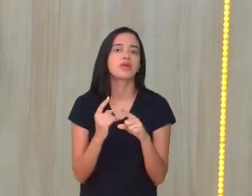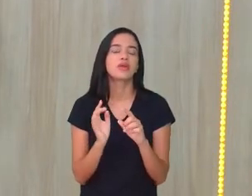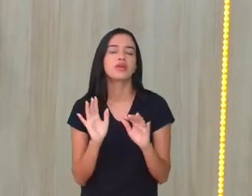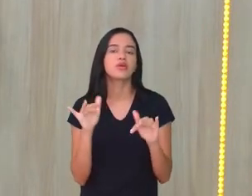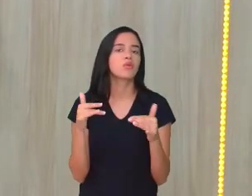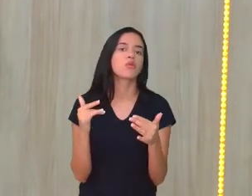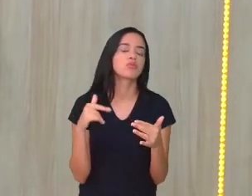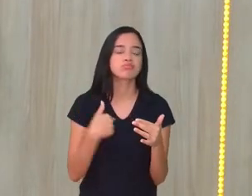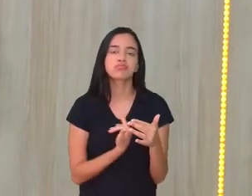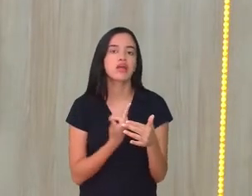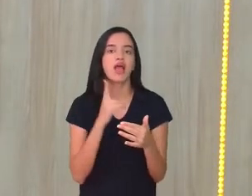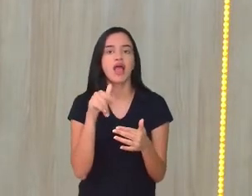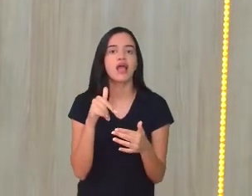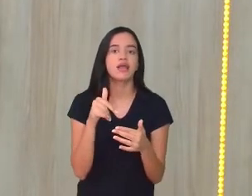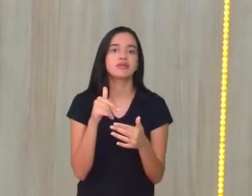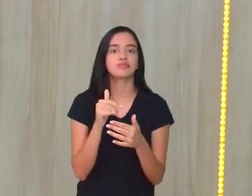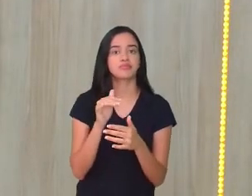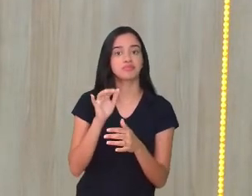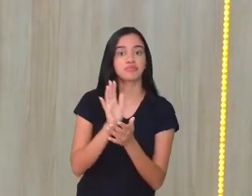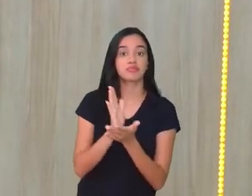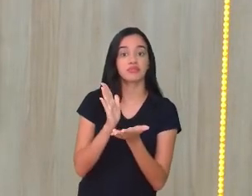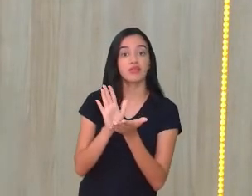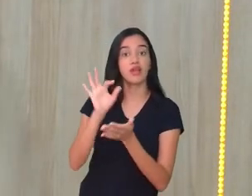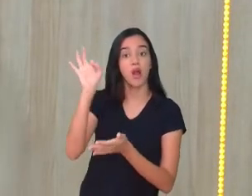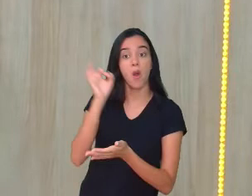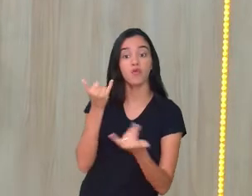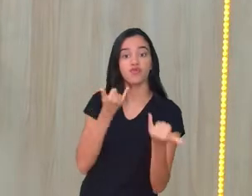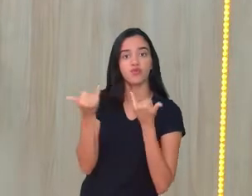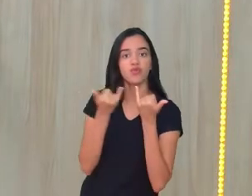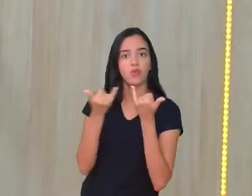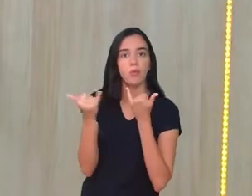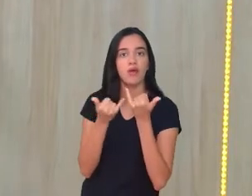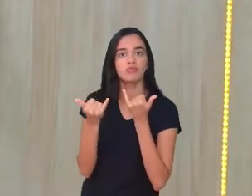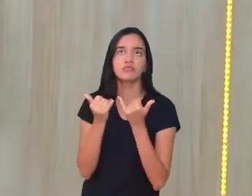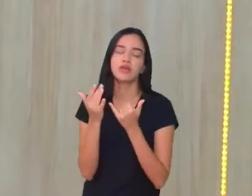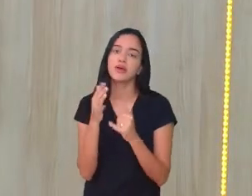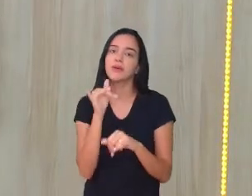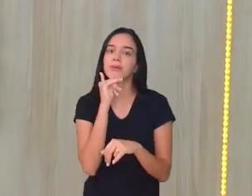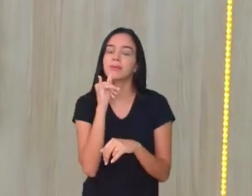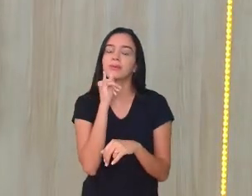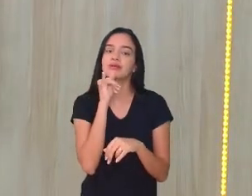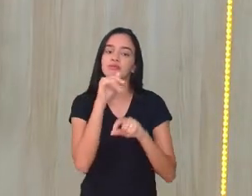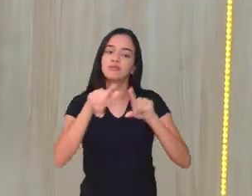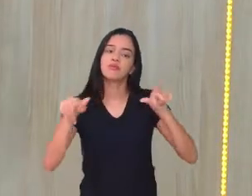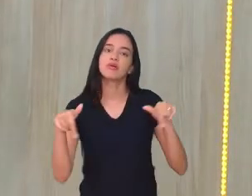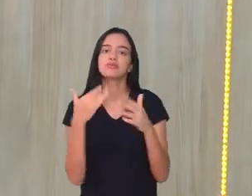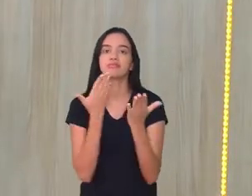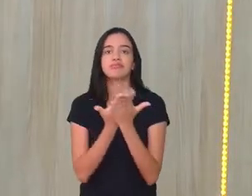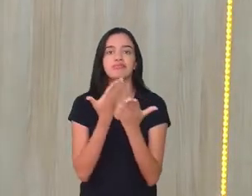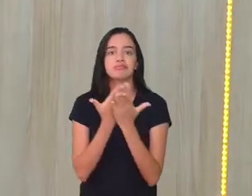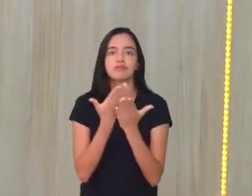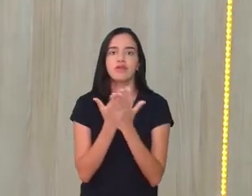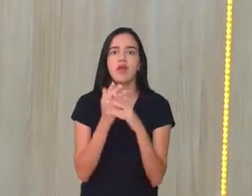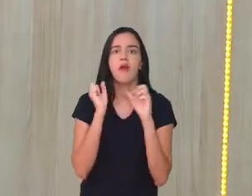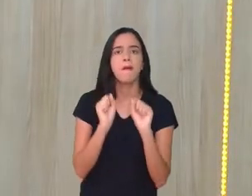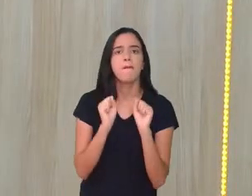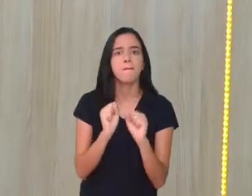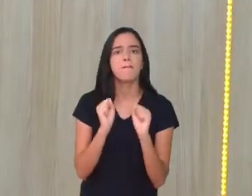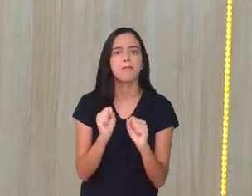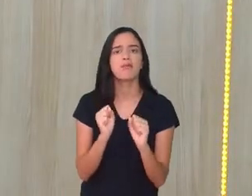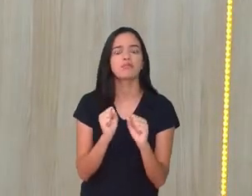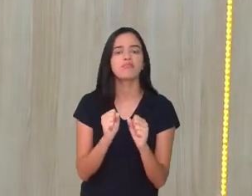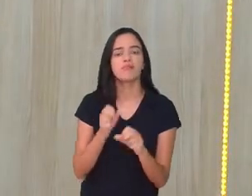faz os dados em relação a, por exemplo, uma sala de aula, a gente pode